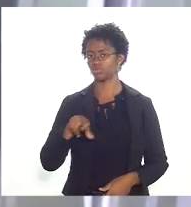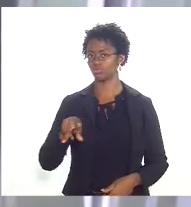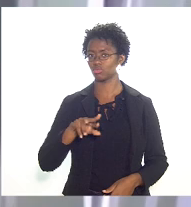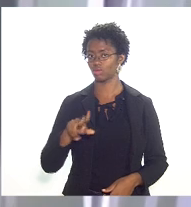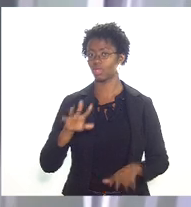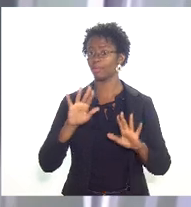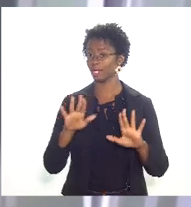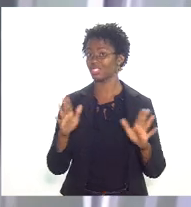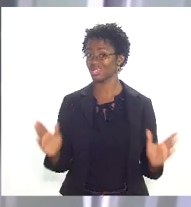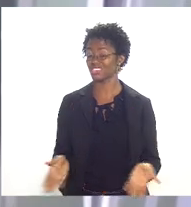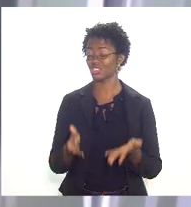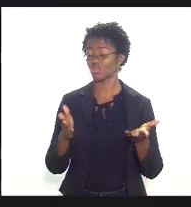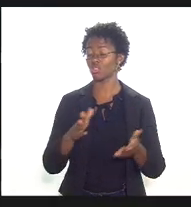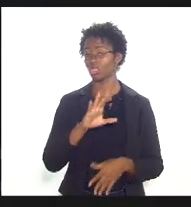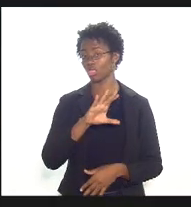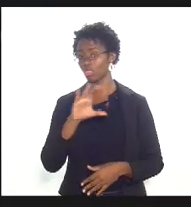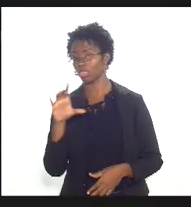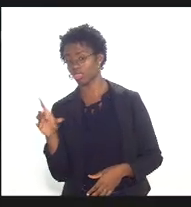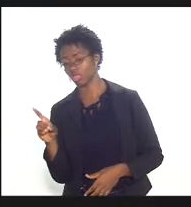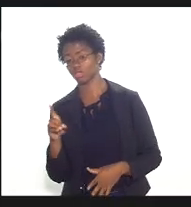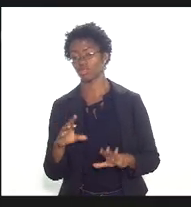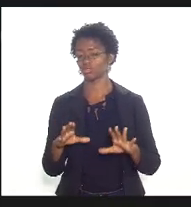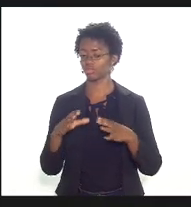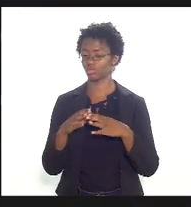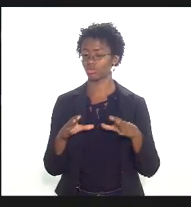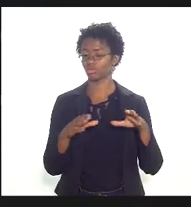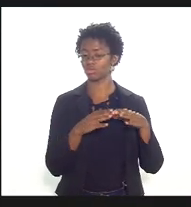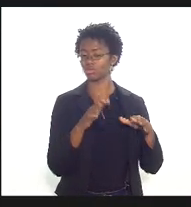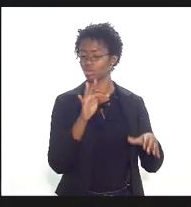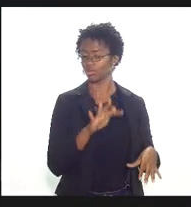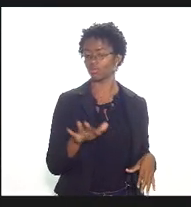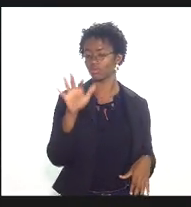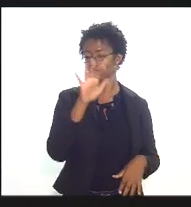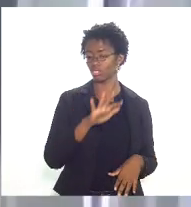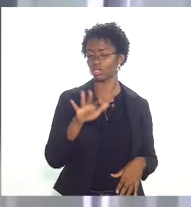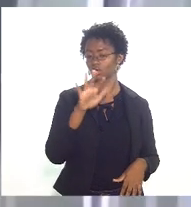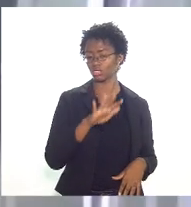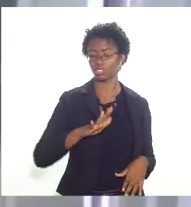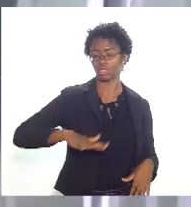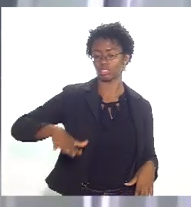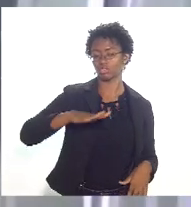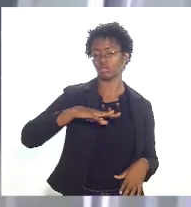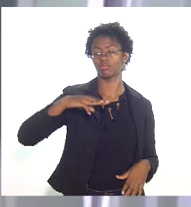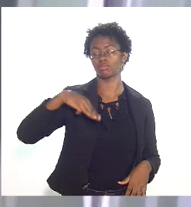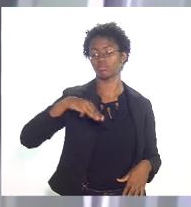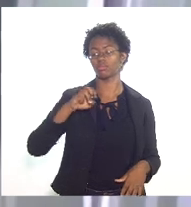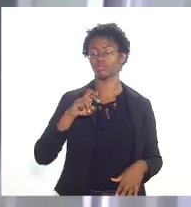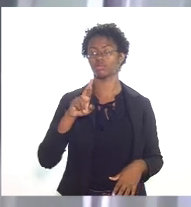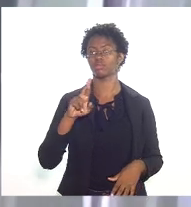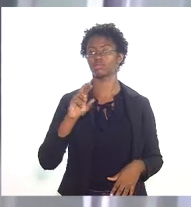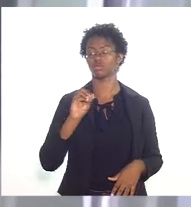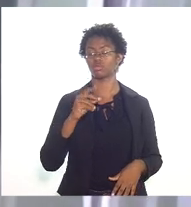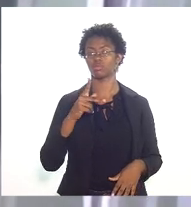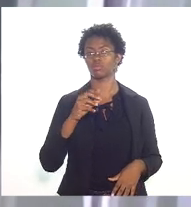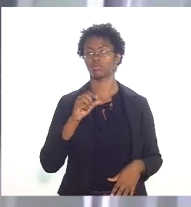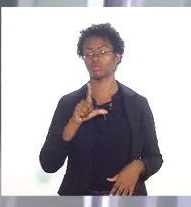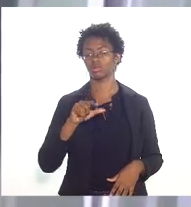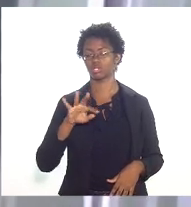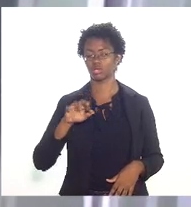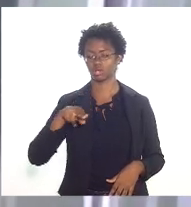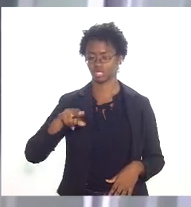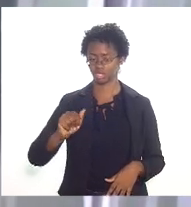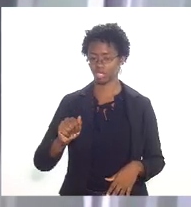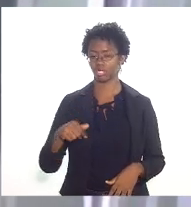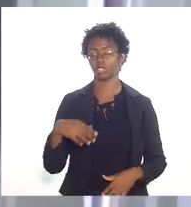coordenação de presente federativos na região metropolitana nas ações de enfrentamento academia o texto de saudade de fazer Dan